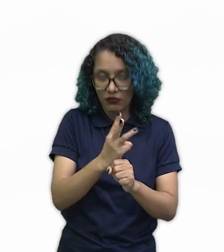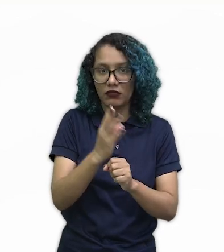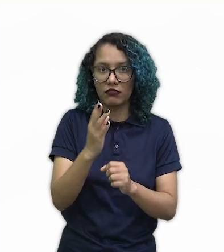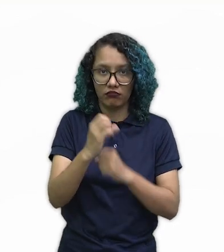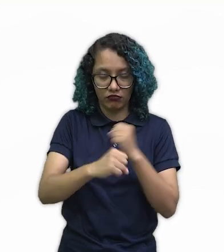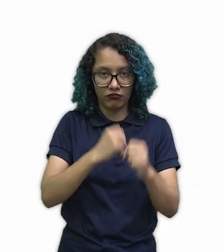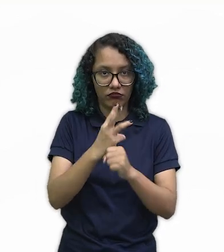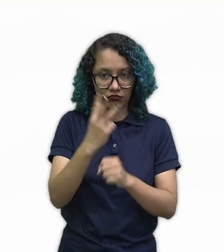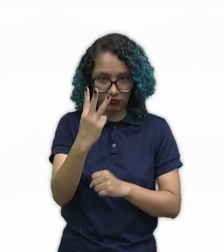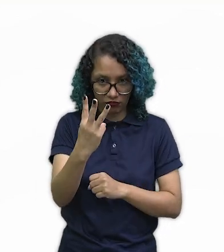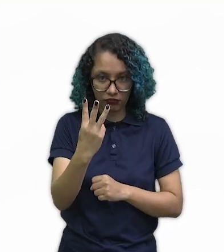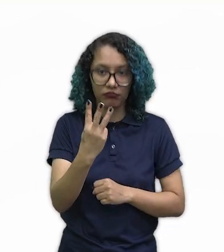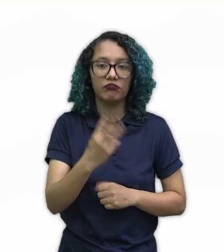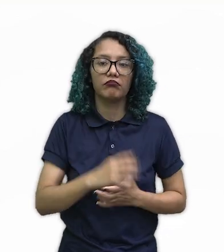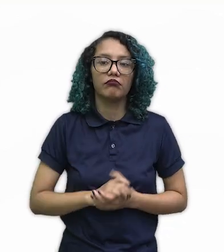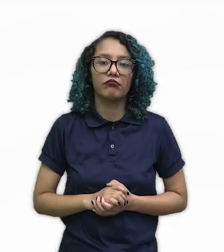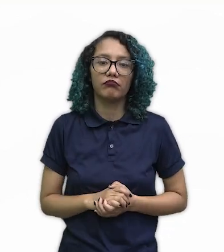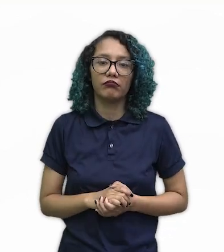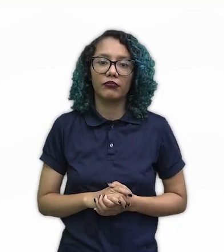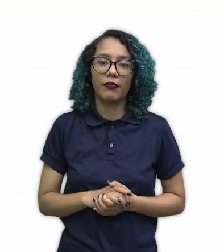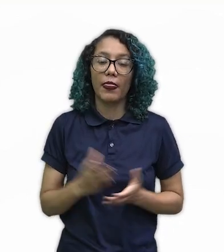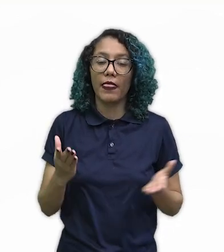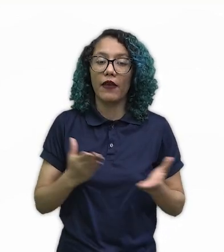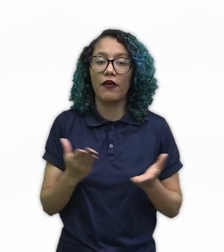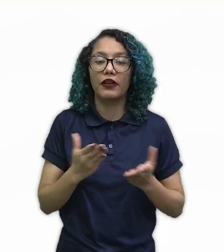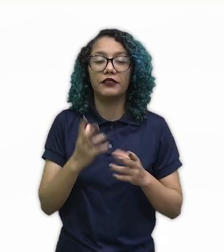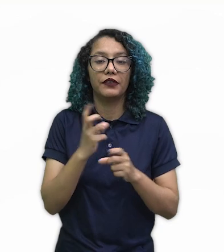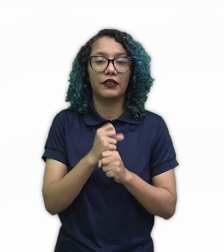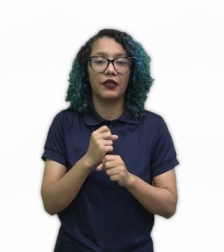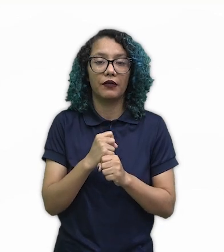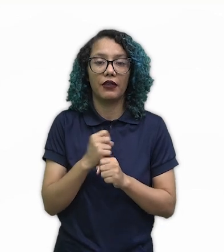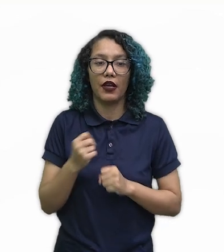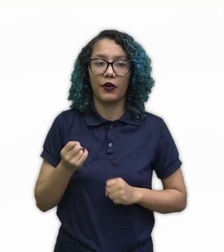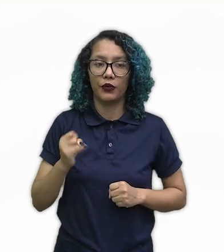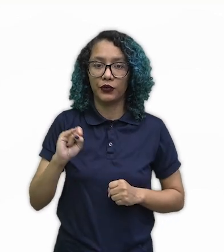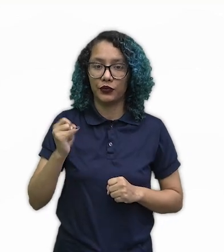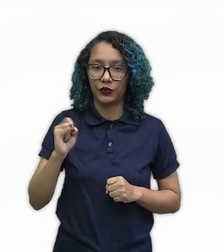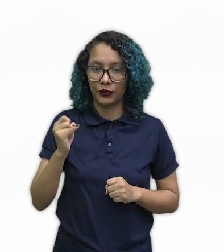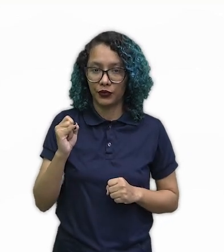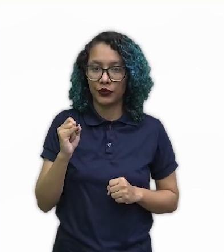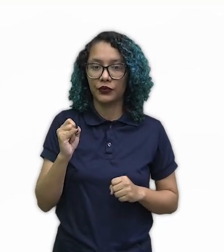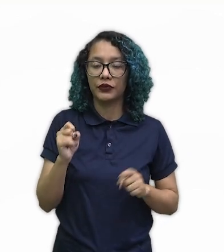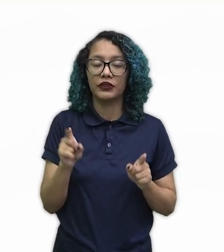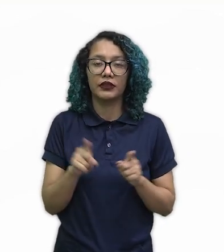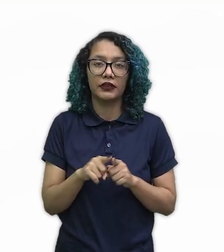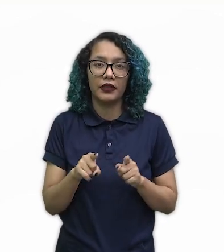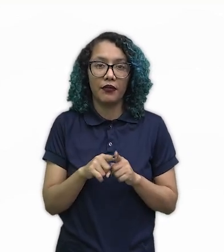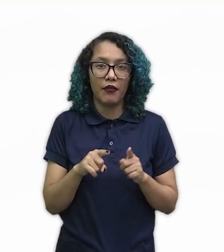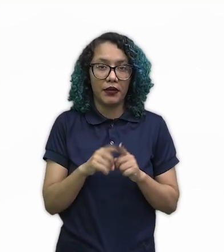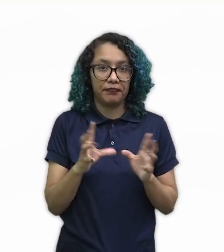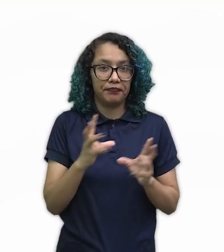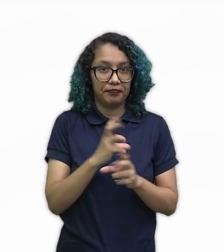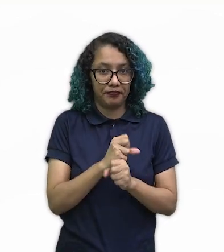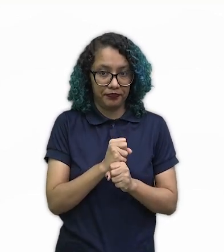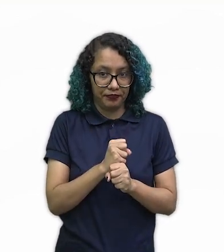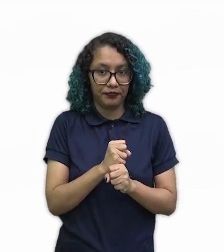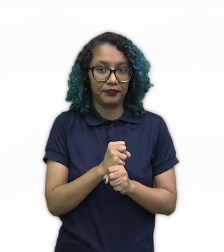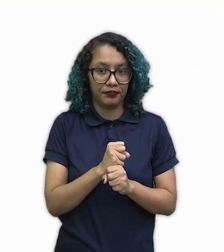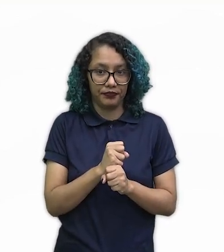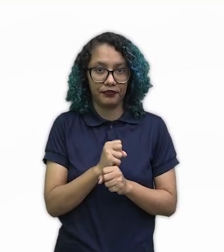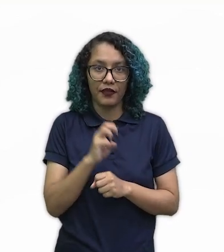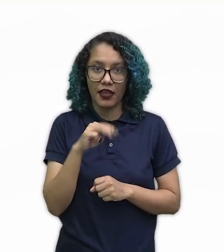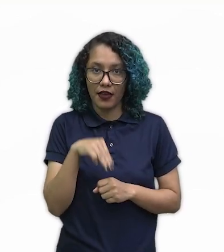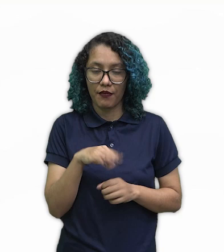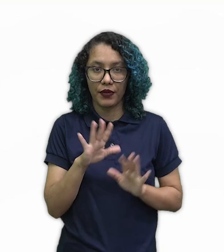T. Vamos calcular os juros, certo? E vamos calcular o montante.